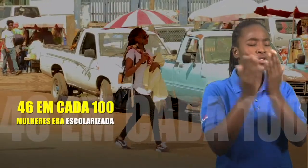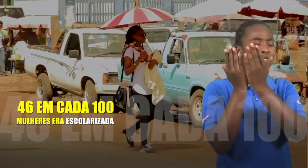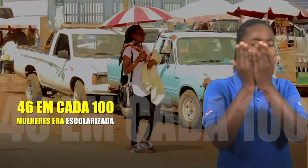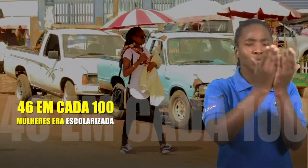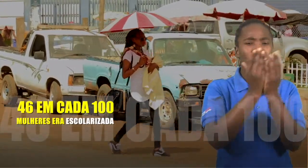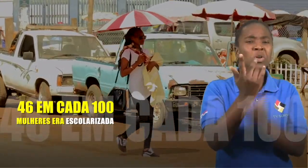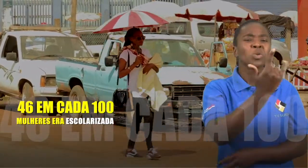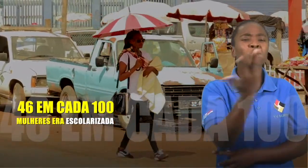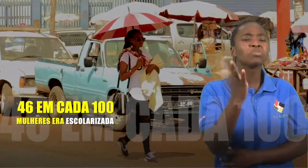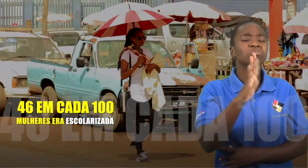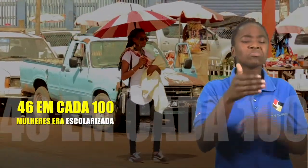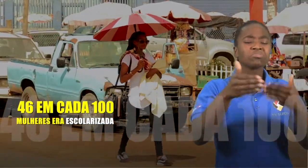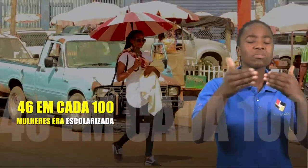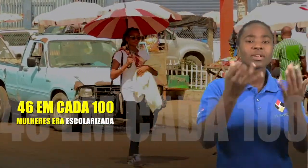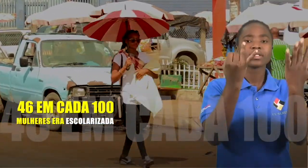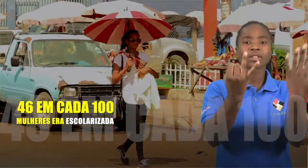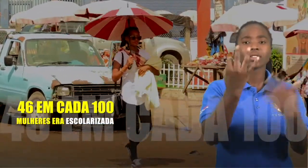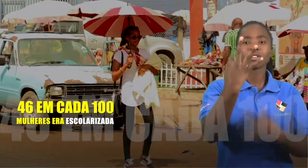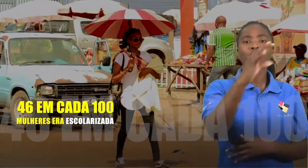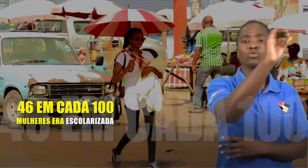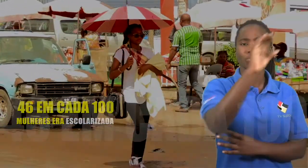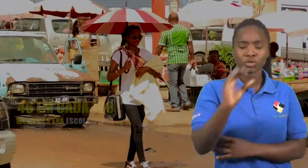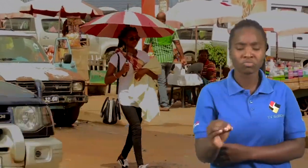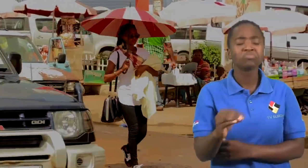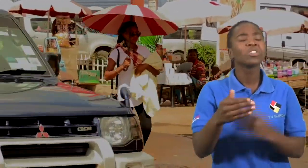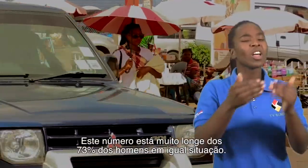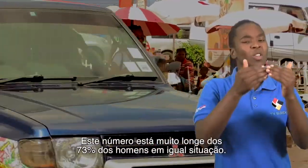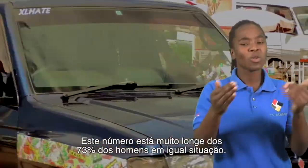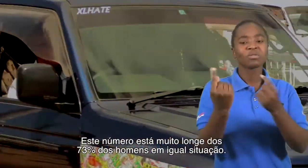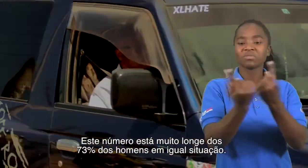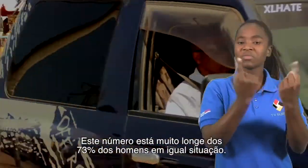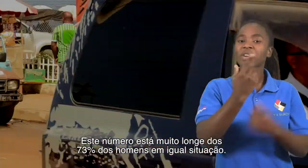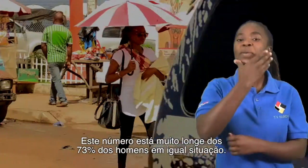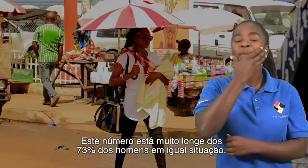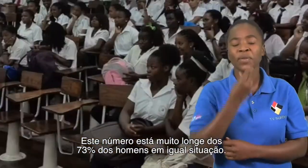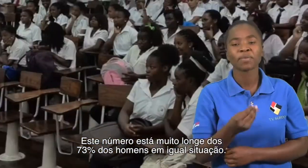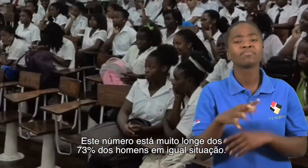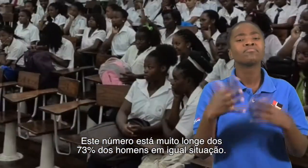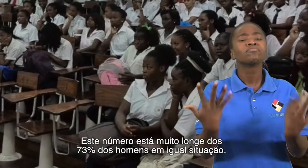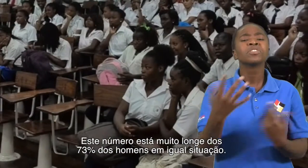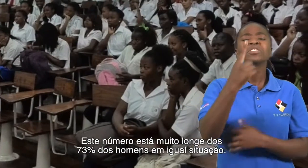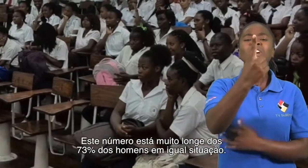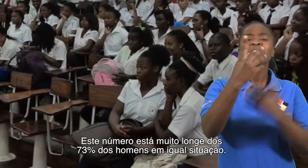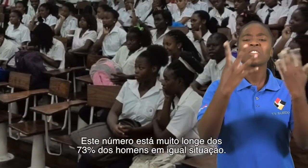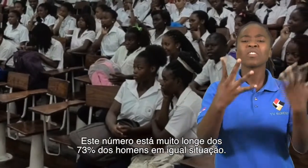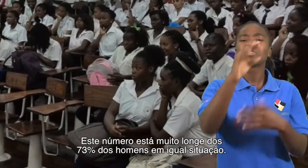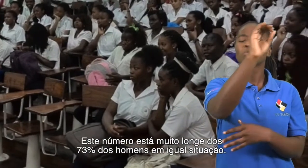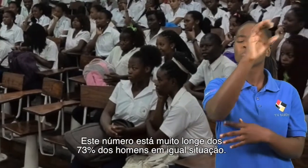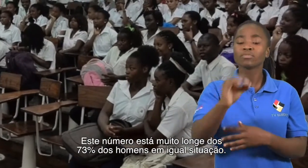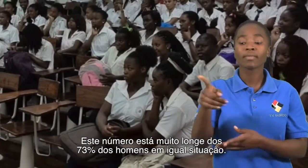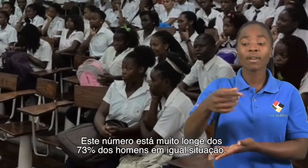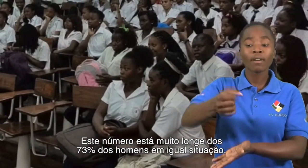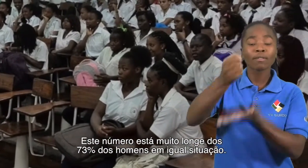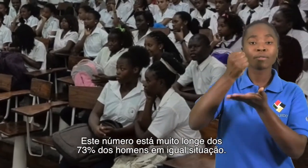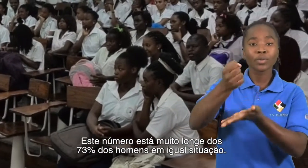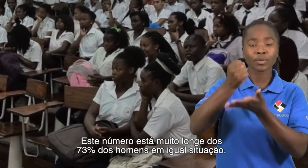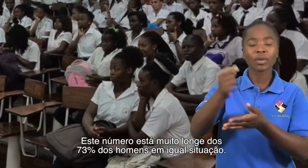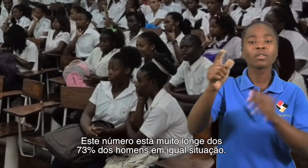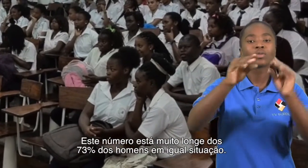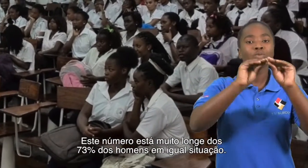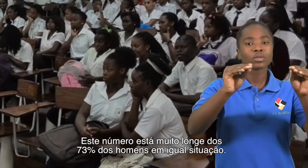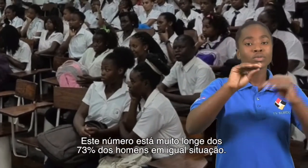mulheres com mais de 15 anos eram escolarizadas. Este número está muito longe dos 73% dos